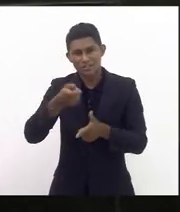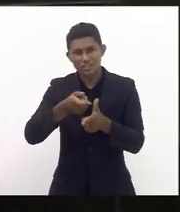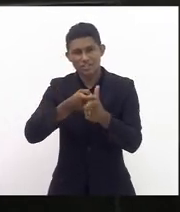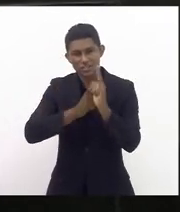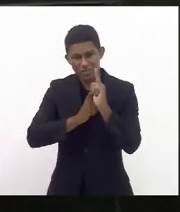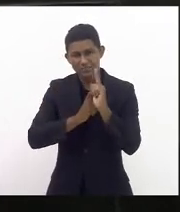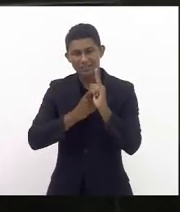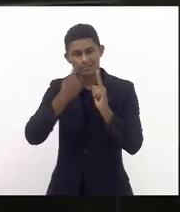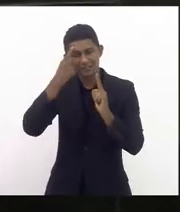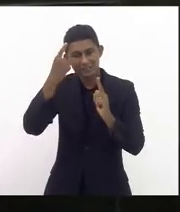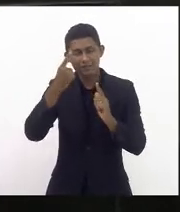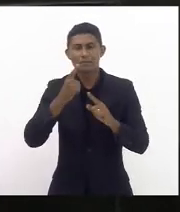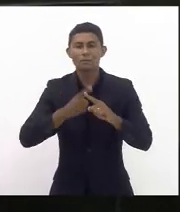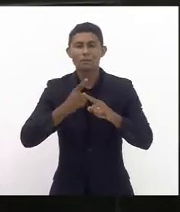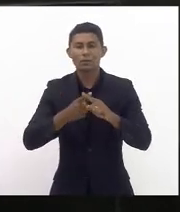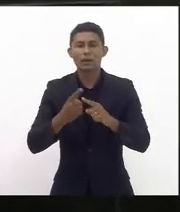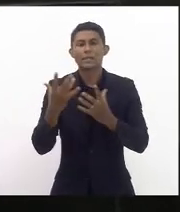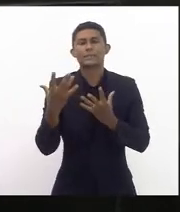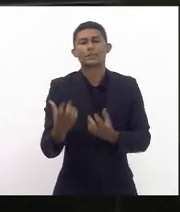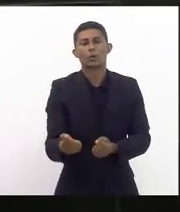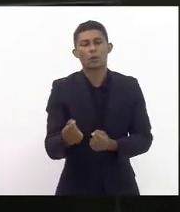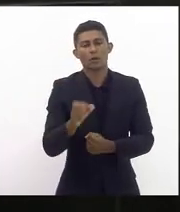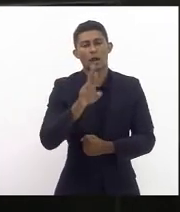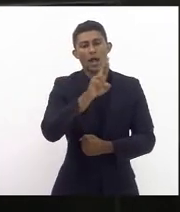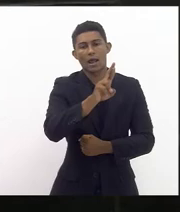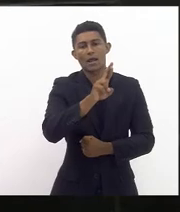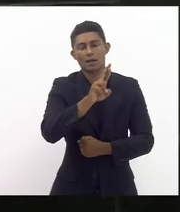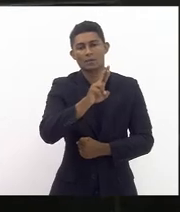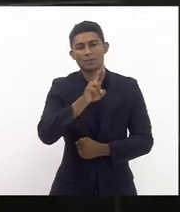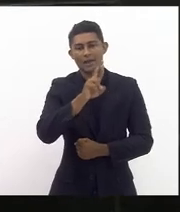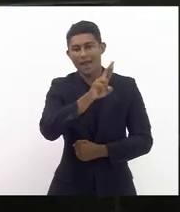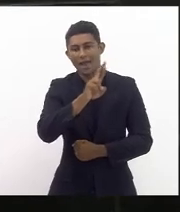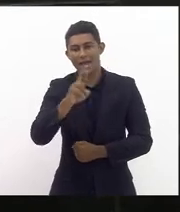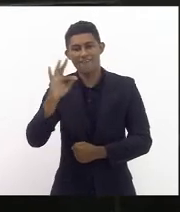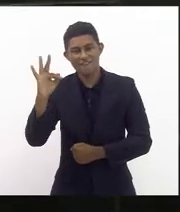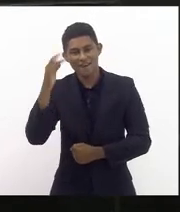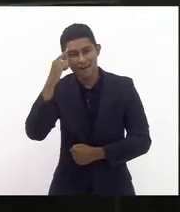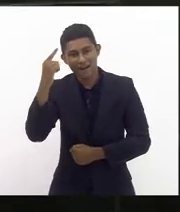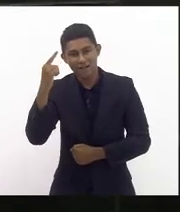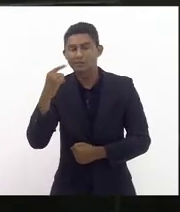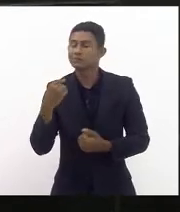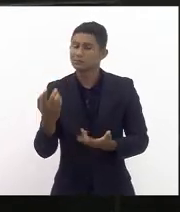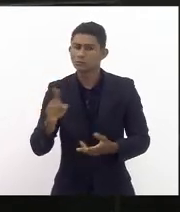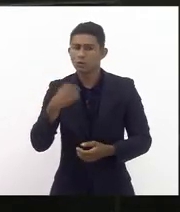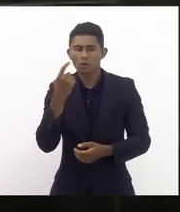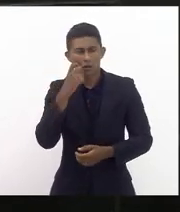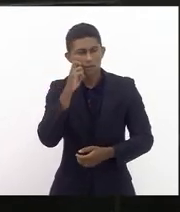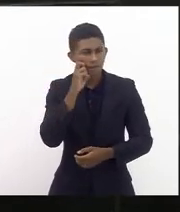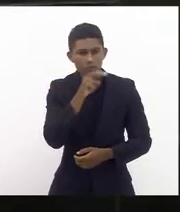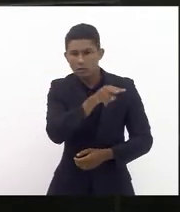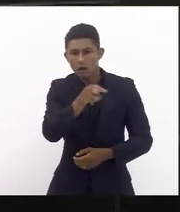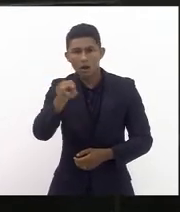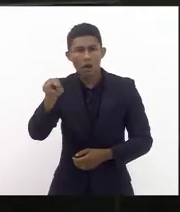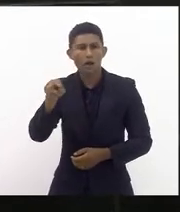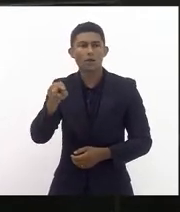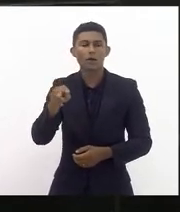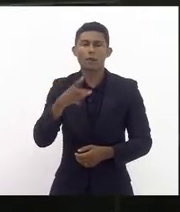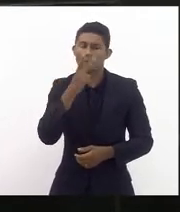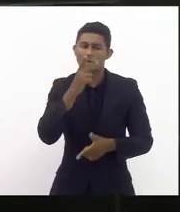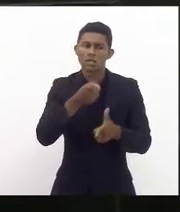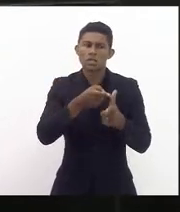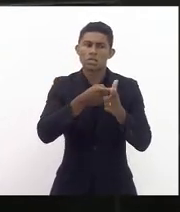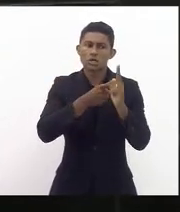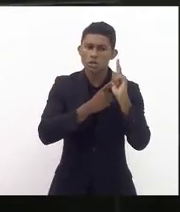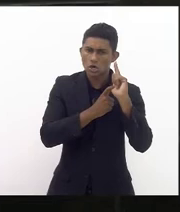da adesão ao regime de recuperação fiscal, nós observamos uma redução do estoque da dívida,